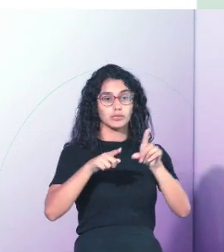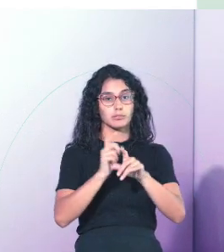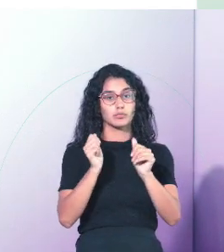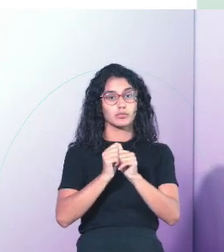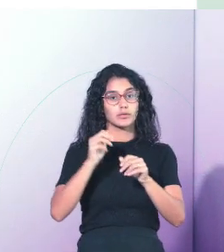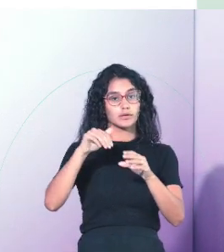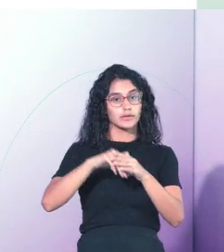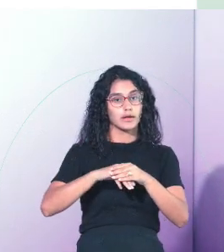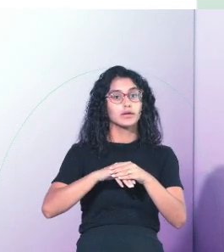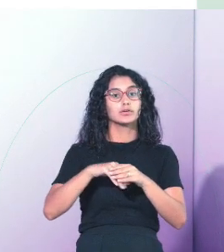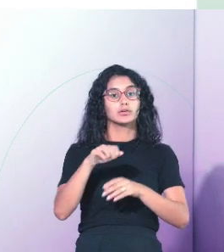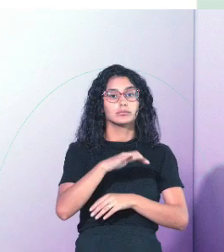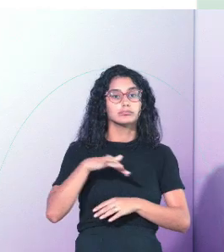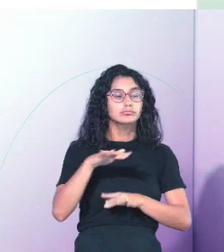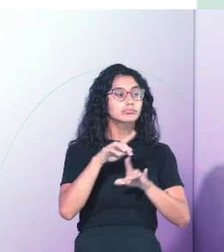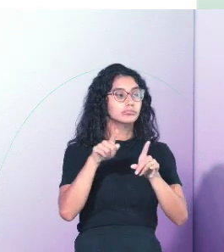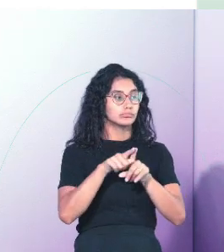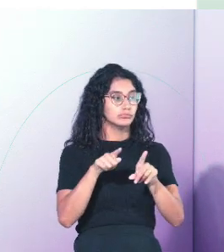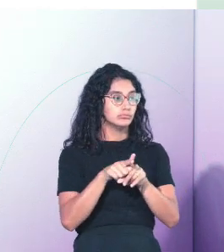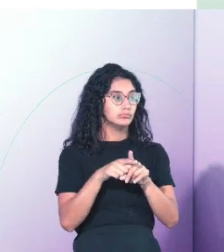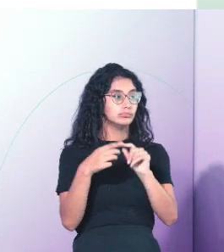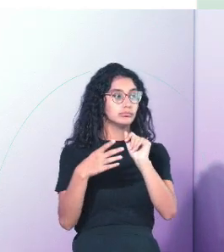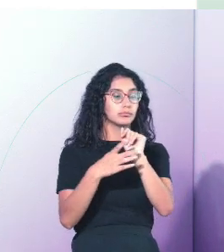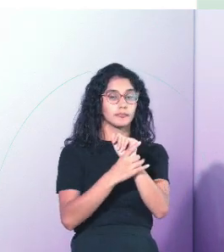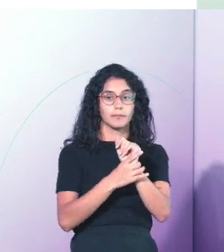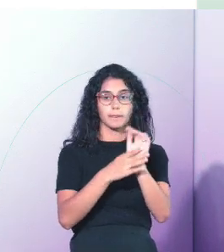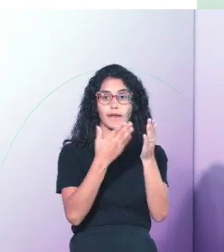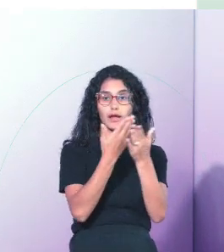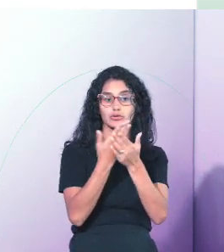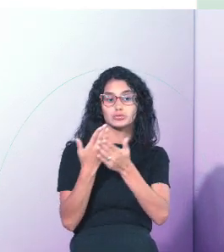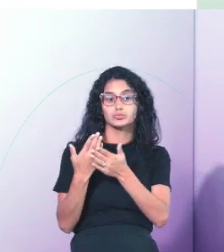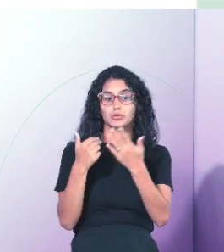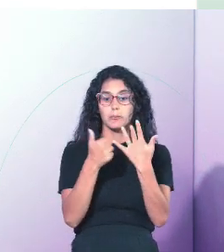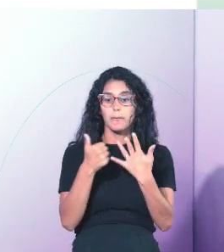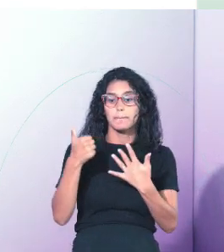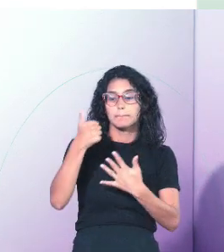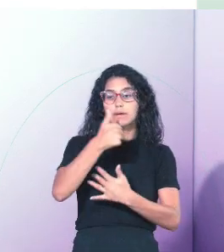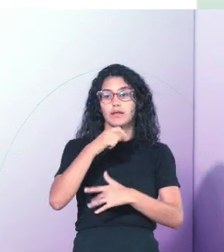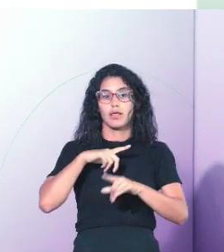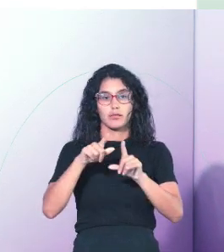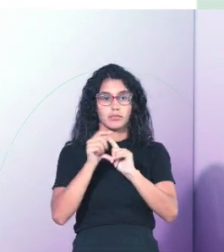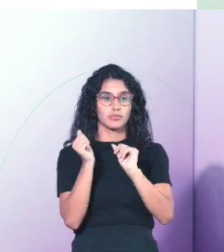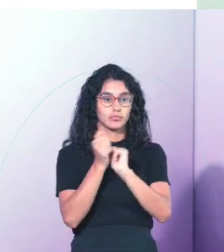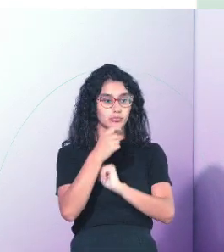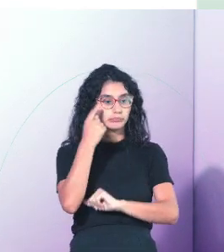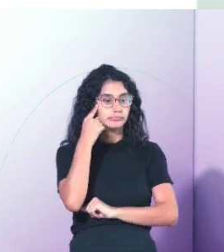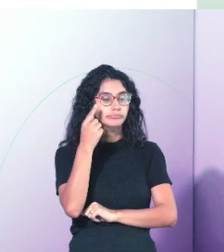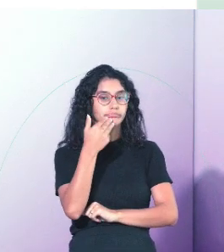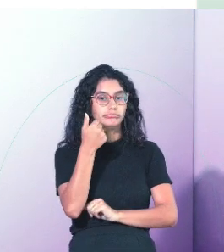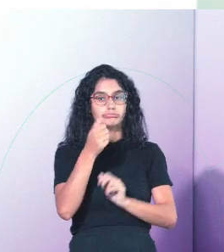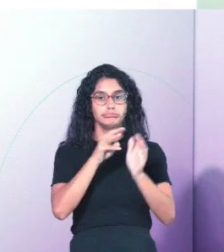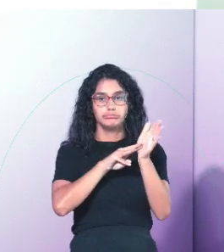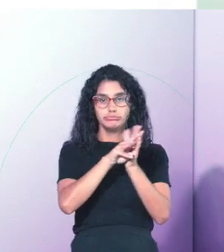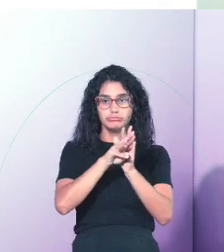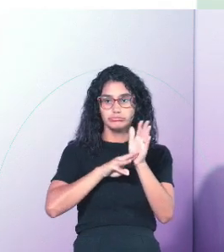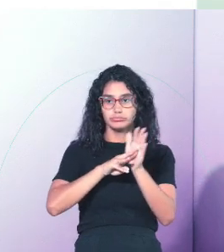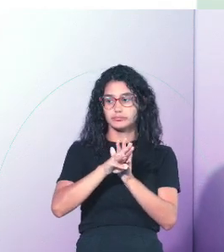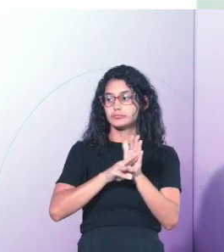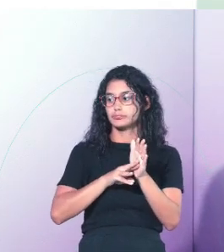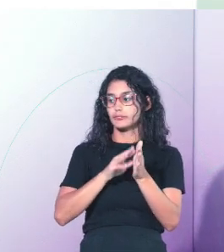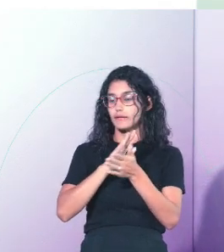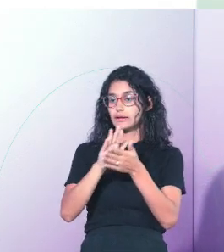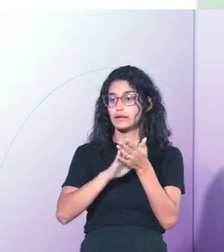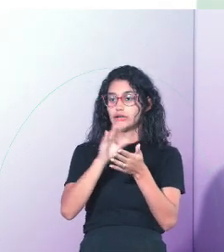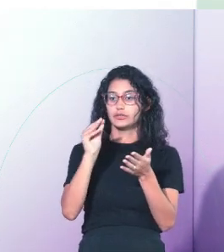das agências reguladoras, que estudos de preferência, eles têm sido considerados uma metodologia centrada,